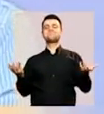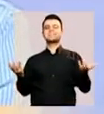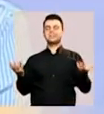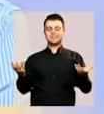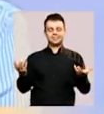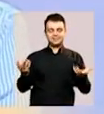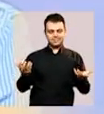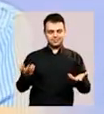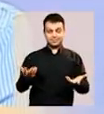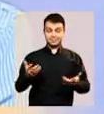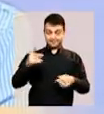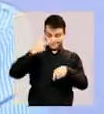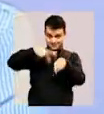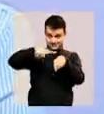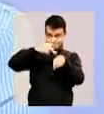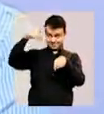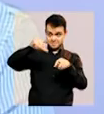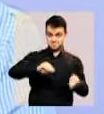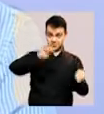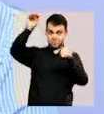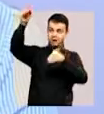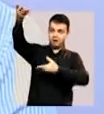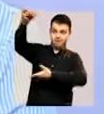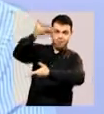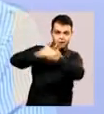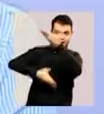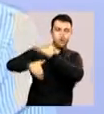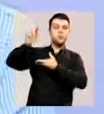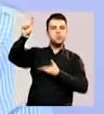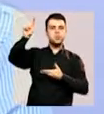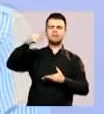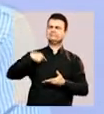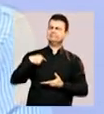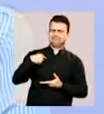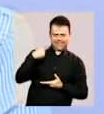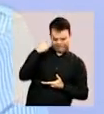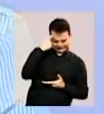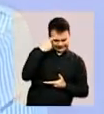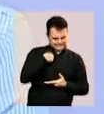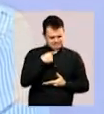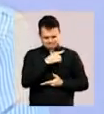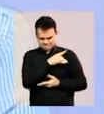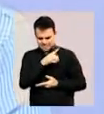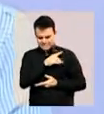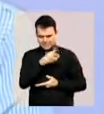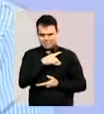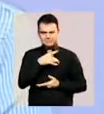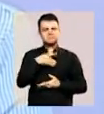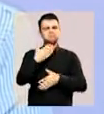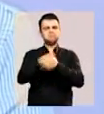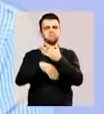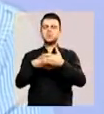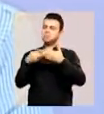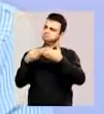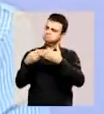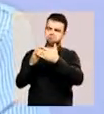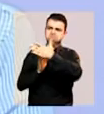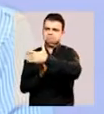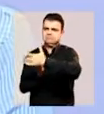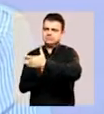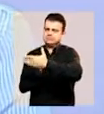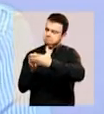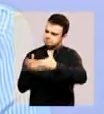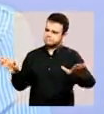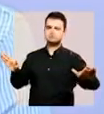as melhores coisas da vida estão atrás, depois do medo, vamos dizer assim, né? Exatamente, quando você enfrenta. Quando